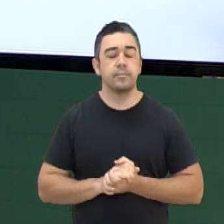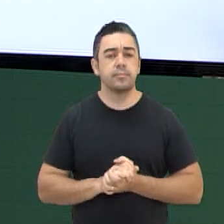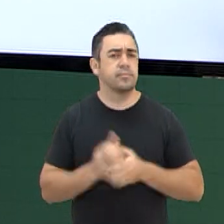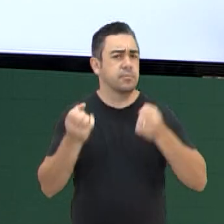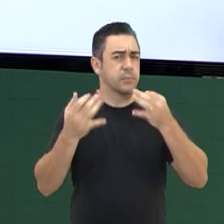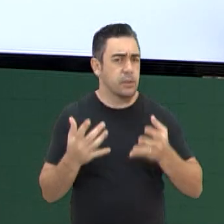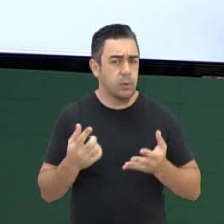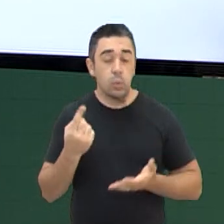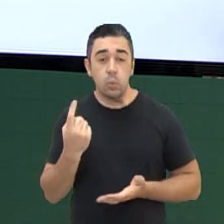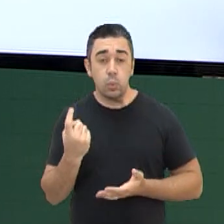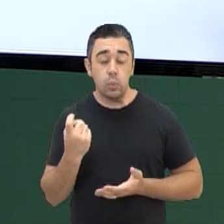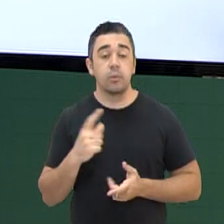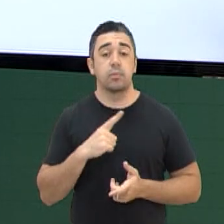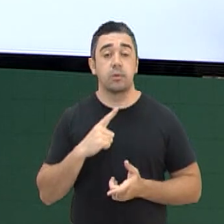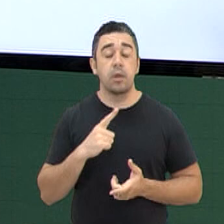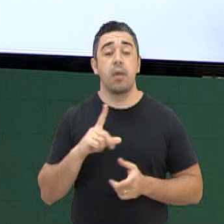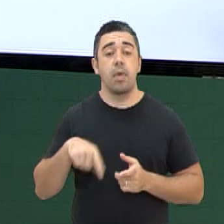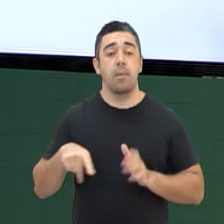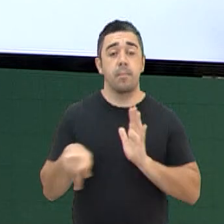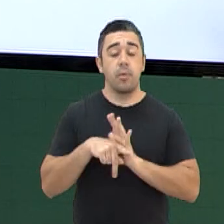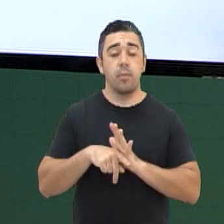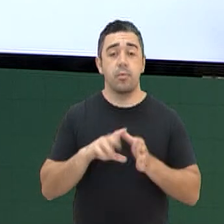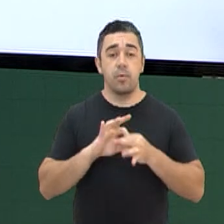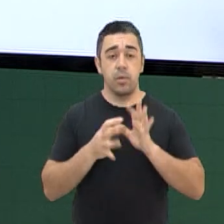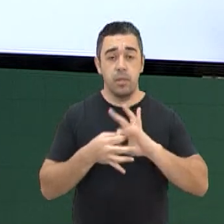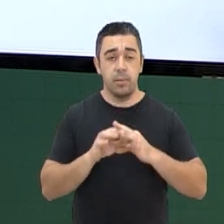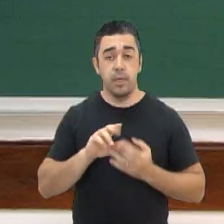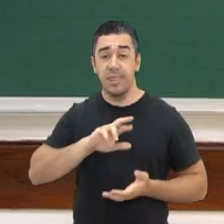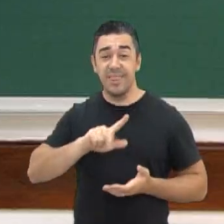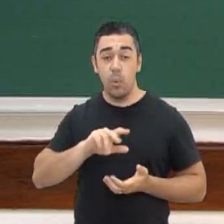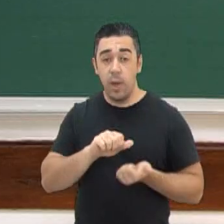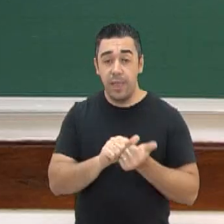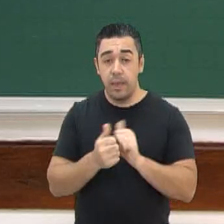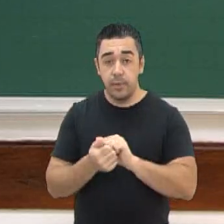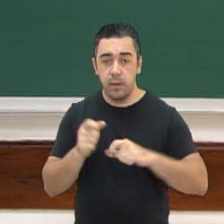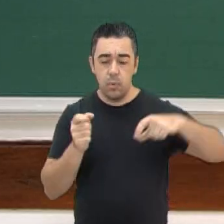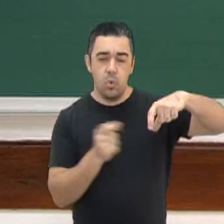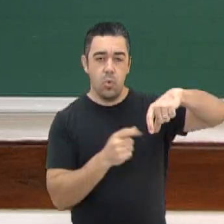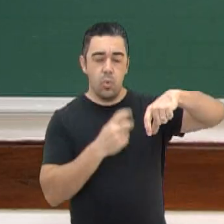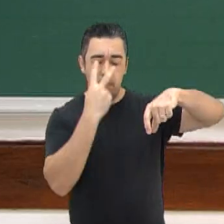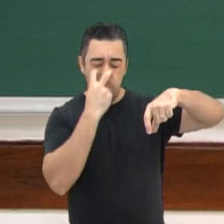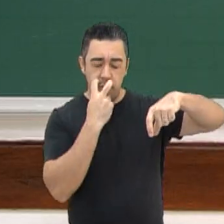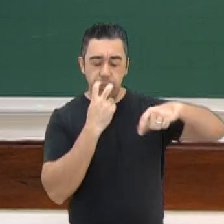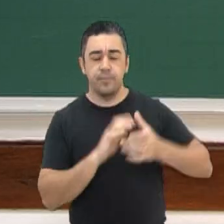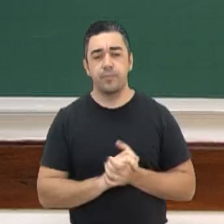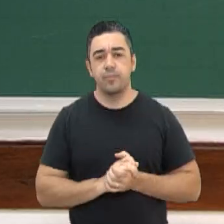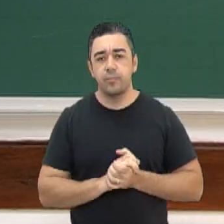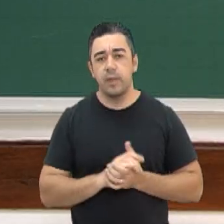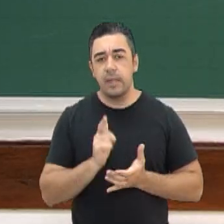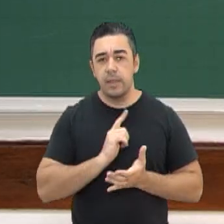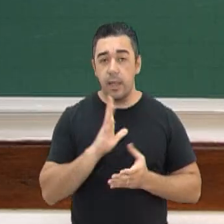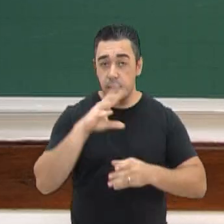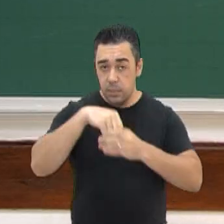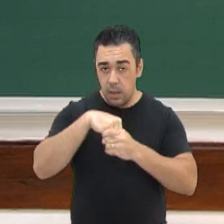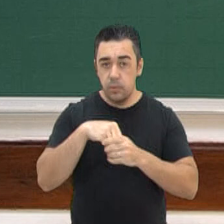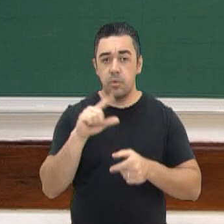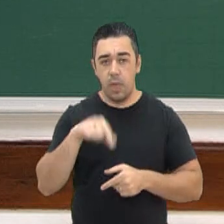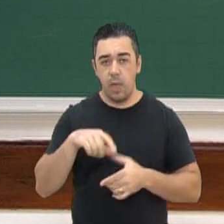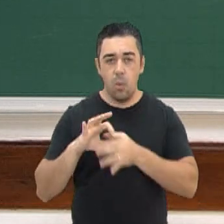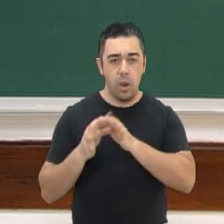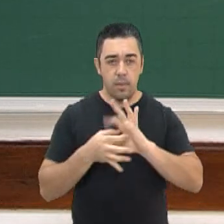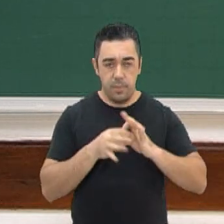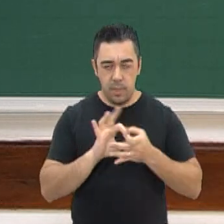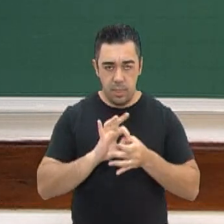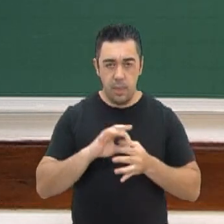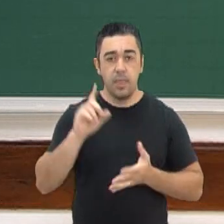que é o único esporte paralímpico não adaptado. Então, todas as modalidades que fazem parte das Paralimpíadas,